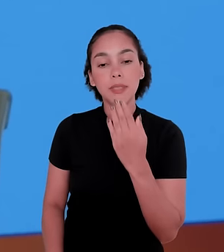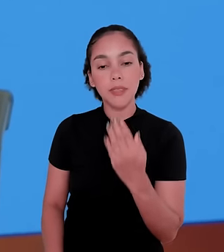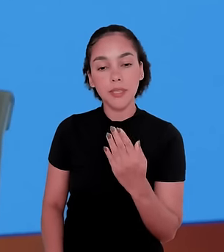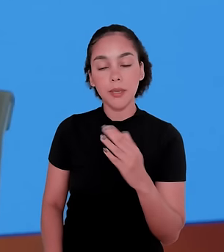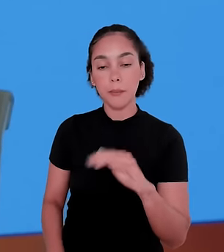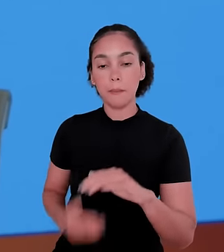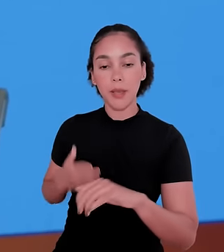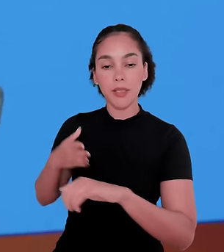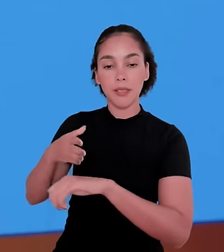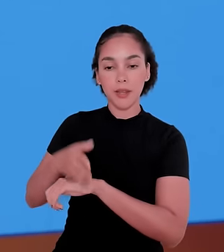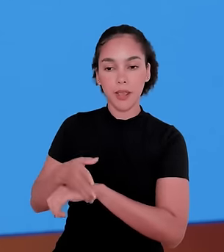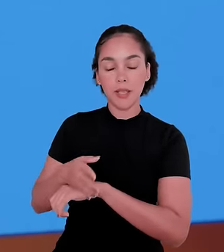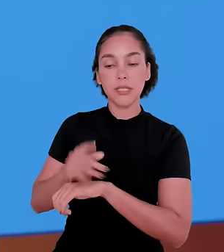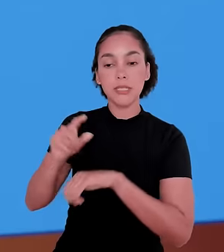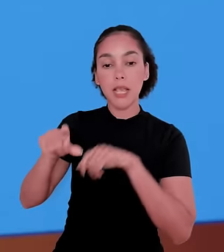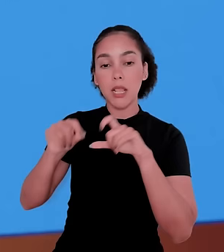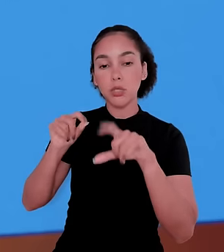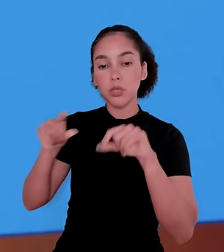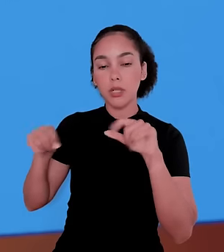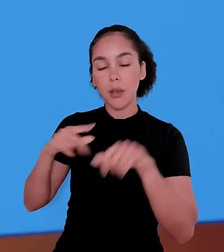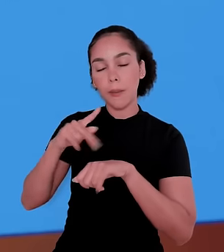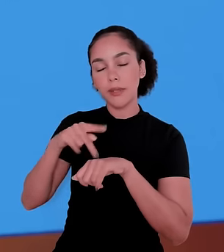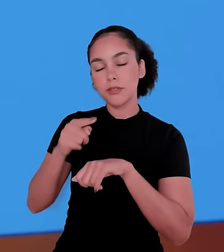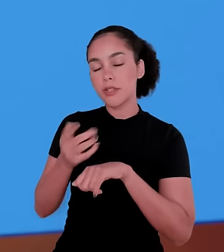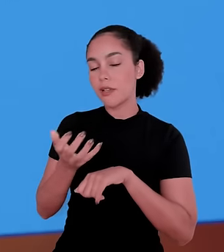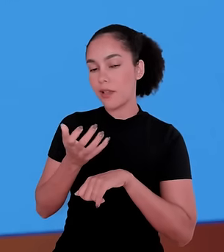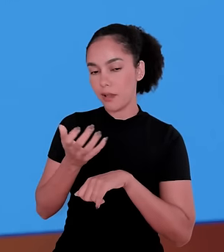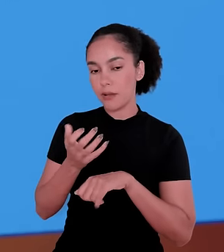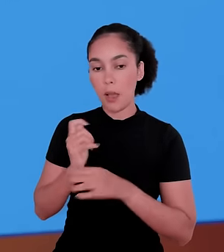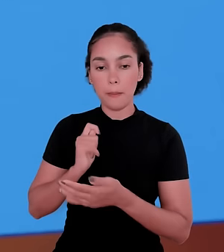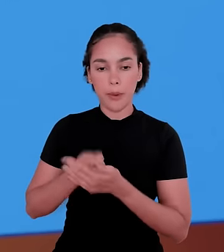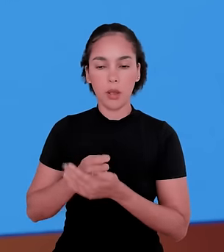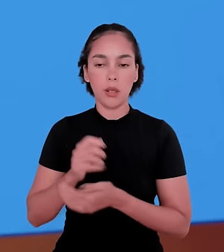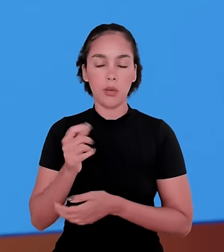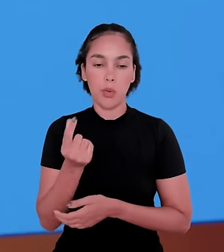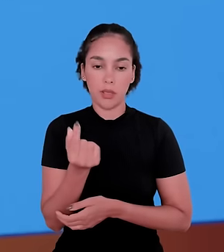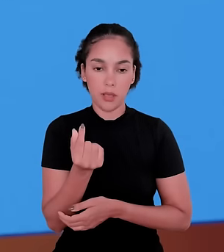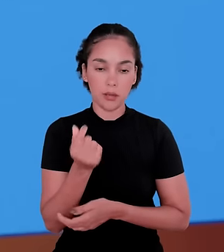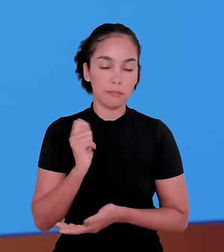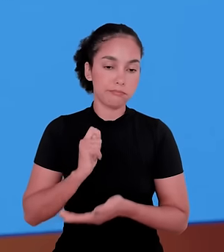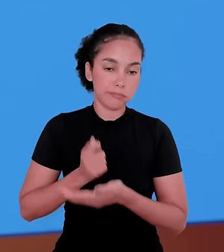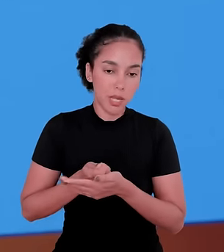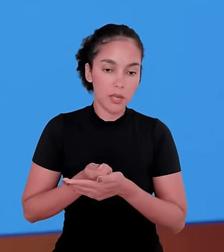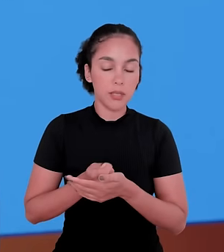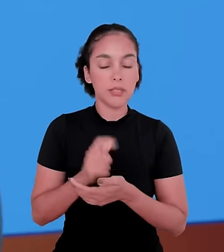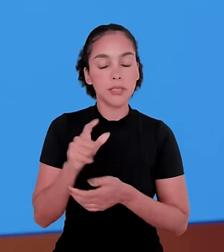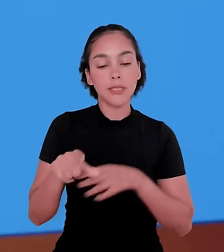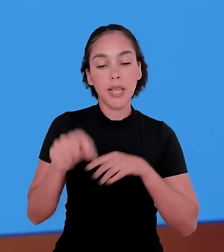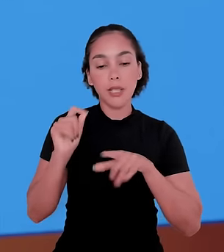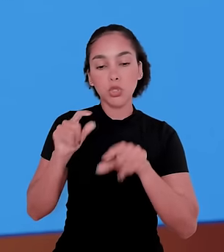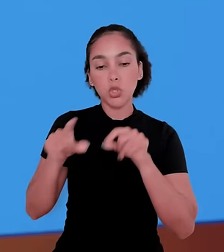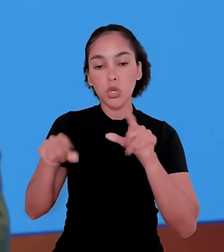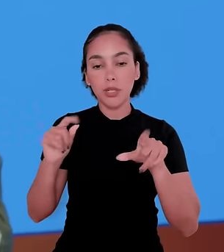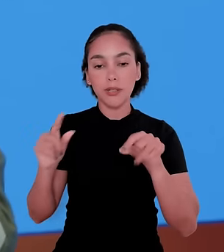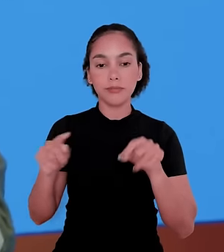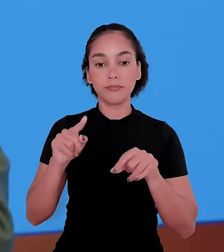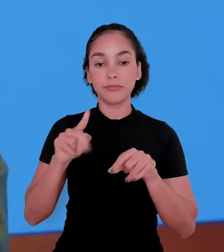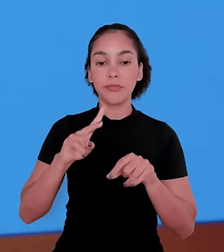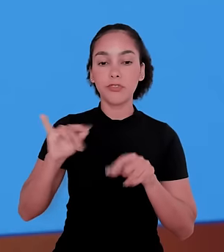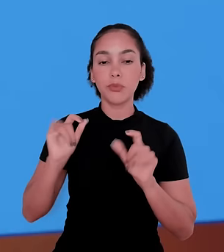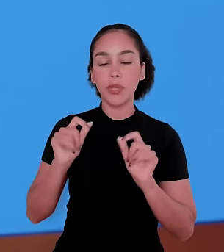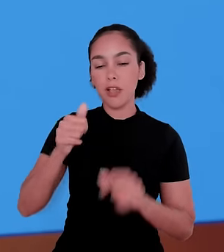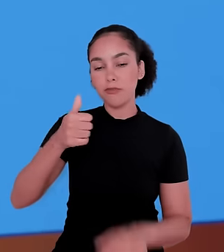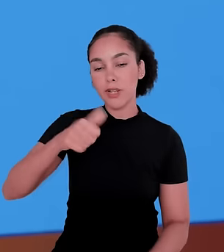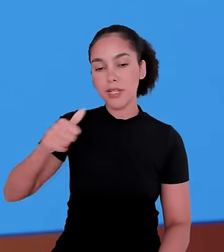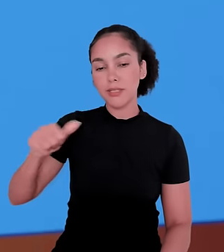tratado Internacional e selecionar os países que você quer você passa paga uma taxa e você seleciona e ele é direcionado paraa